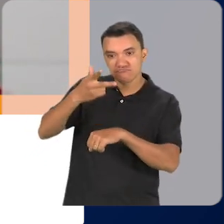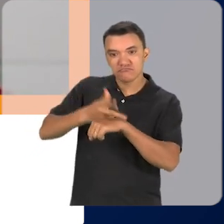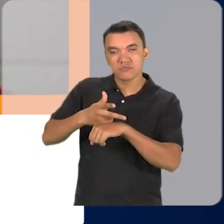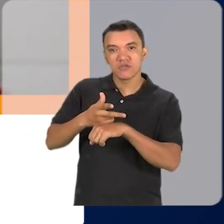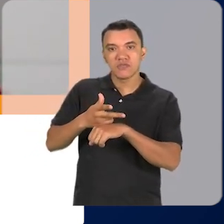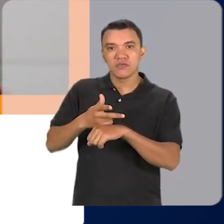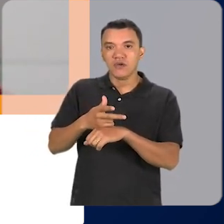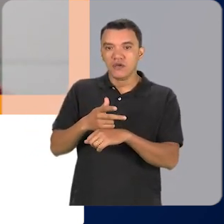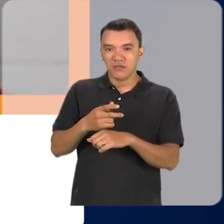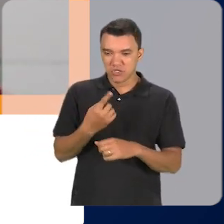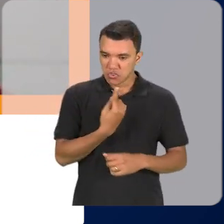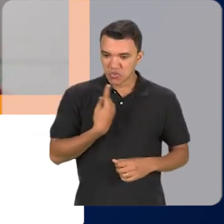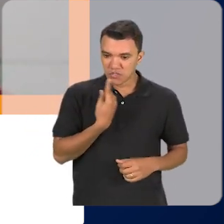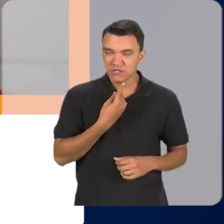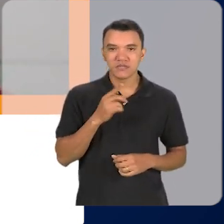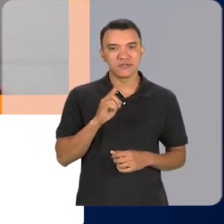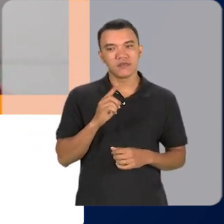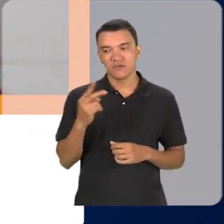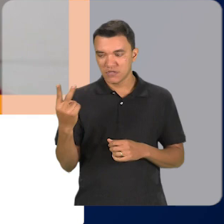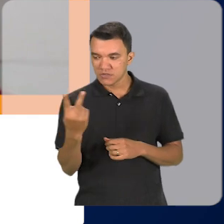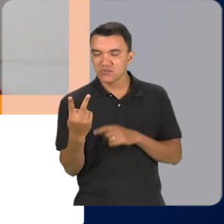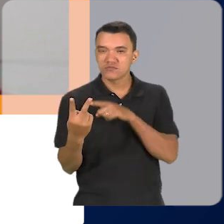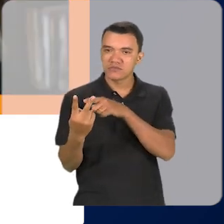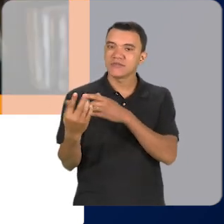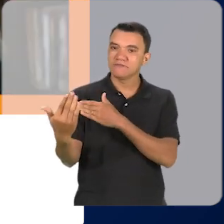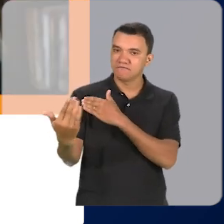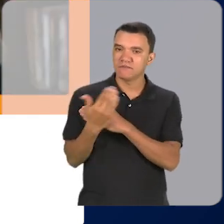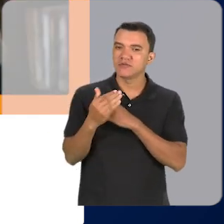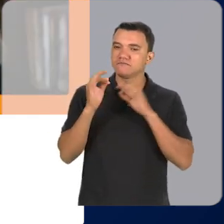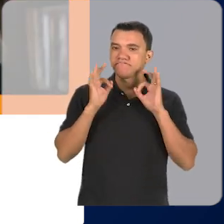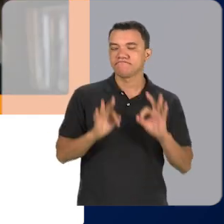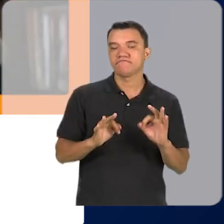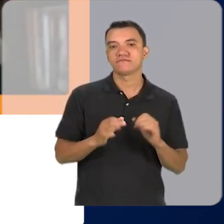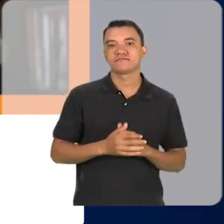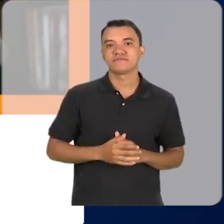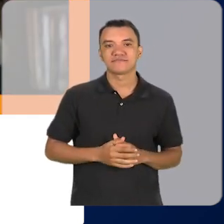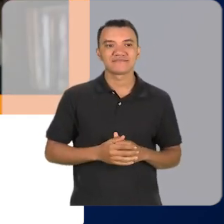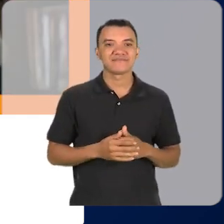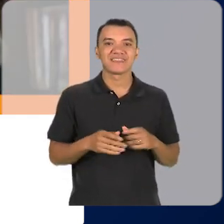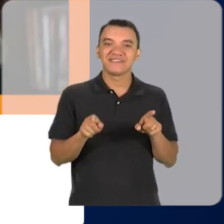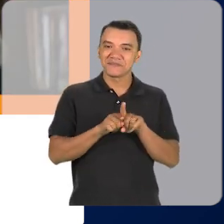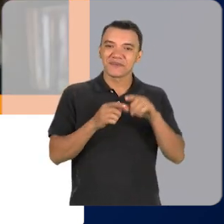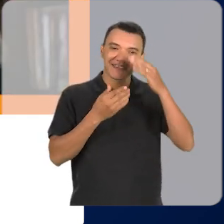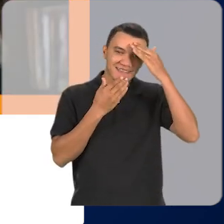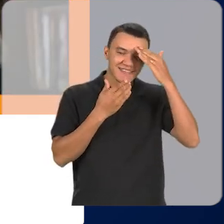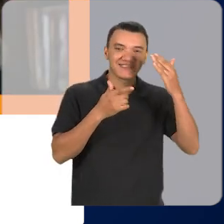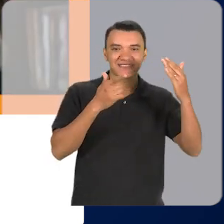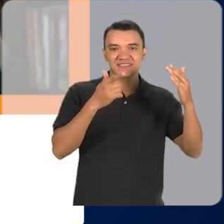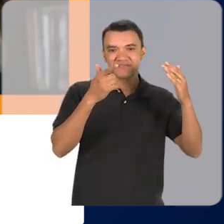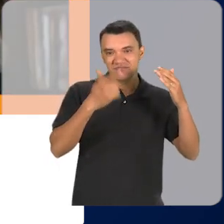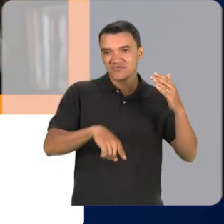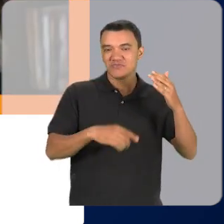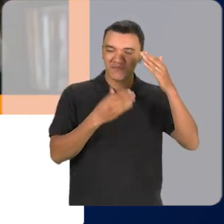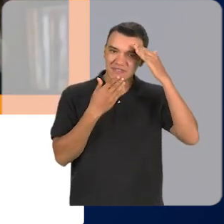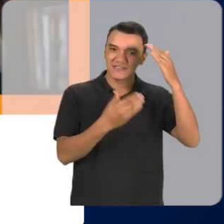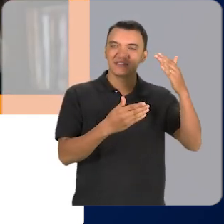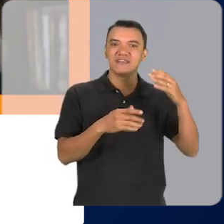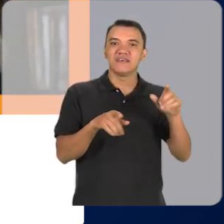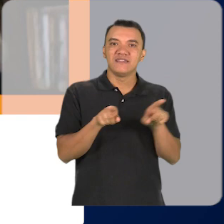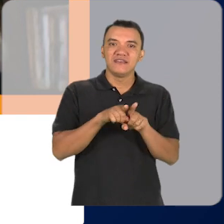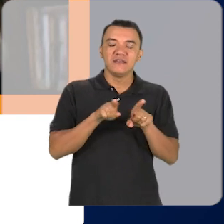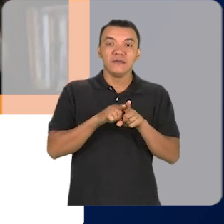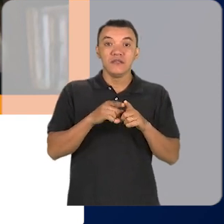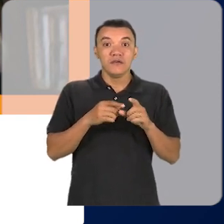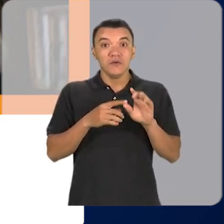delas duas, com certeza. Eu quero agradecer, né, mais uma vez, e mais uma vez também mostrar a importância desse trabalho